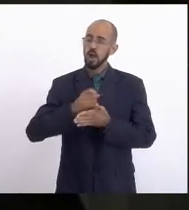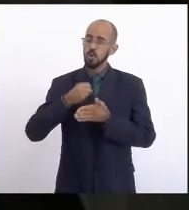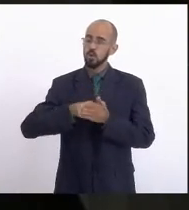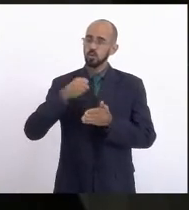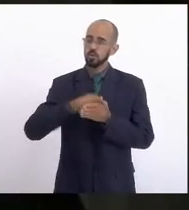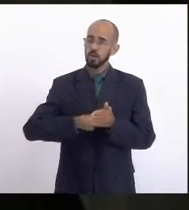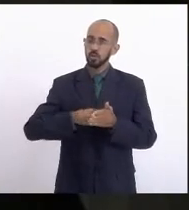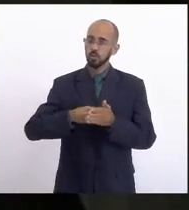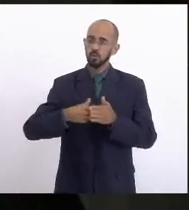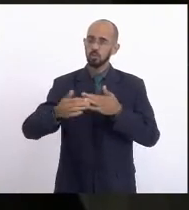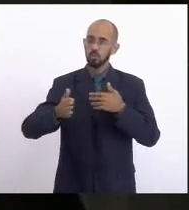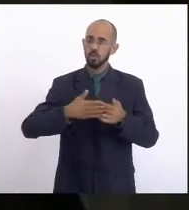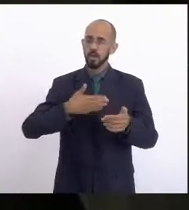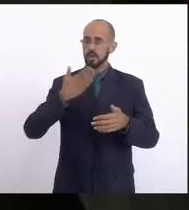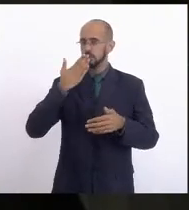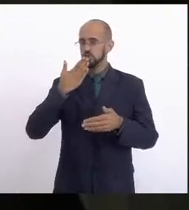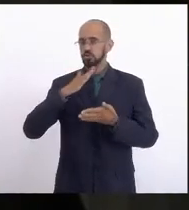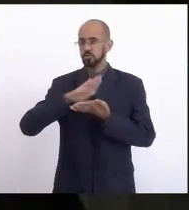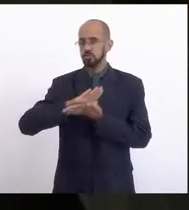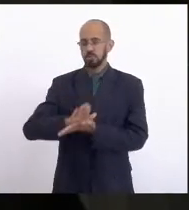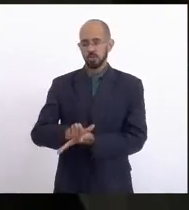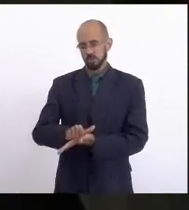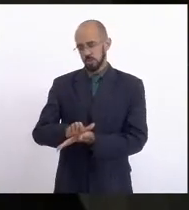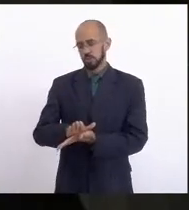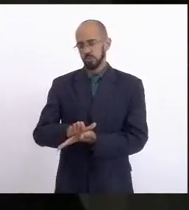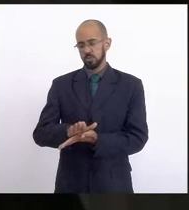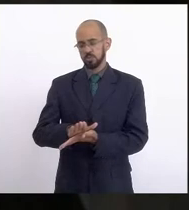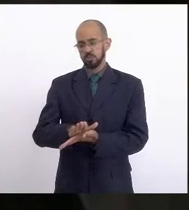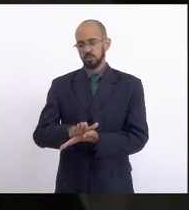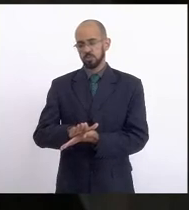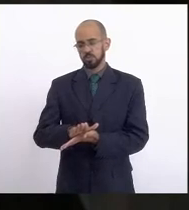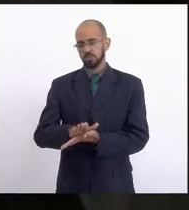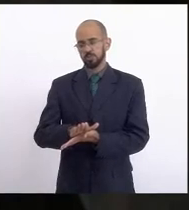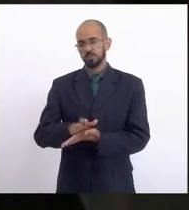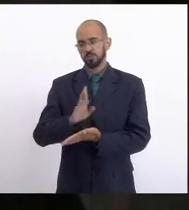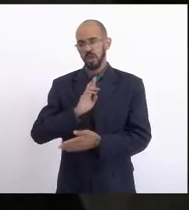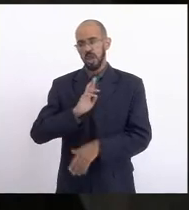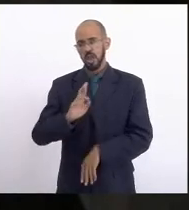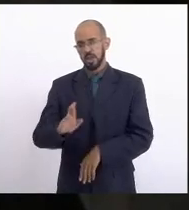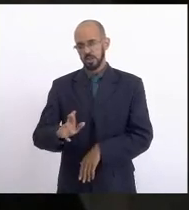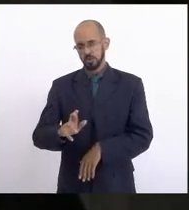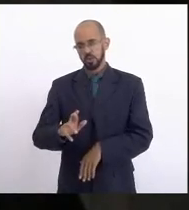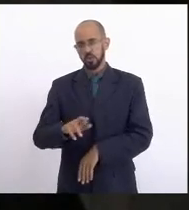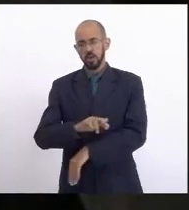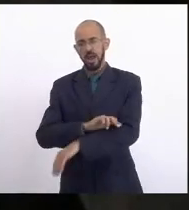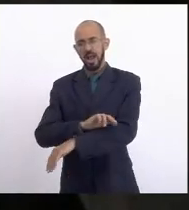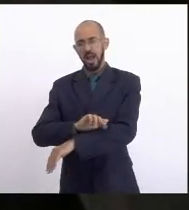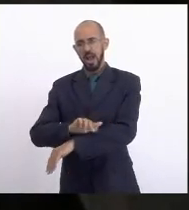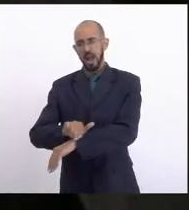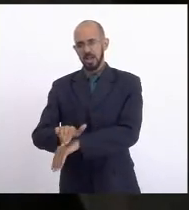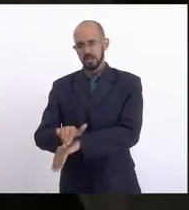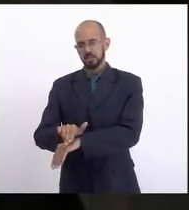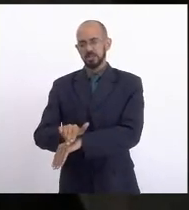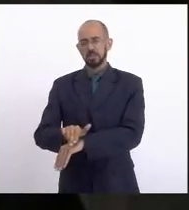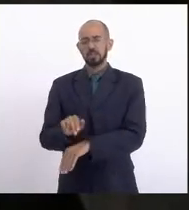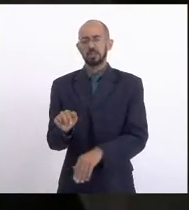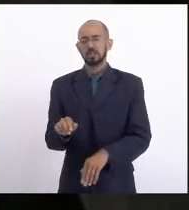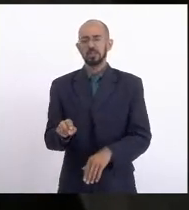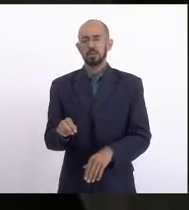de preconceito, qualquer tipo de preconceito, de religião, de raça, de